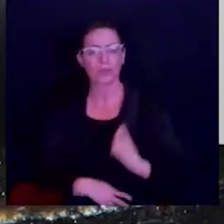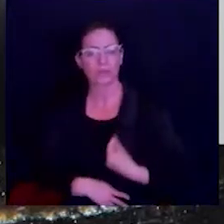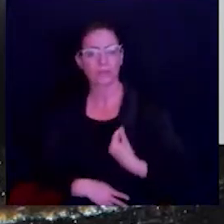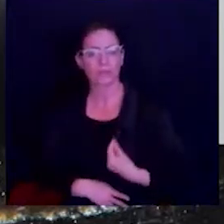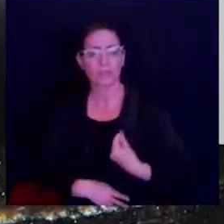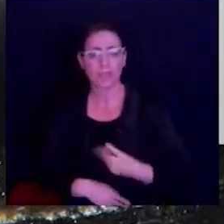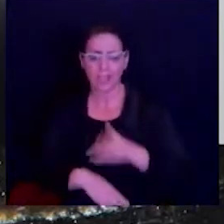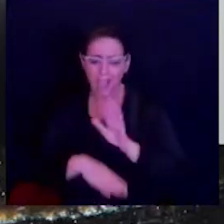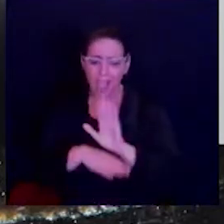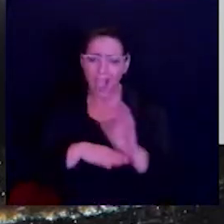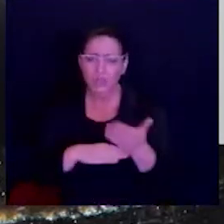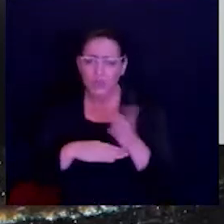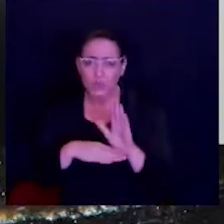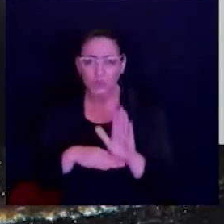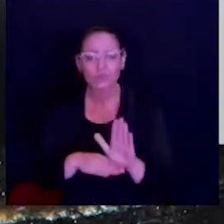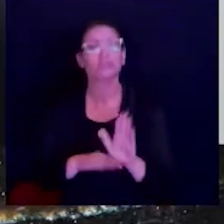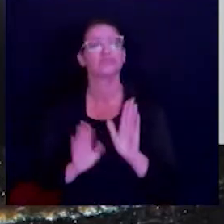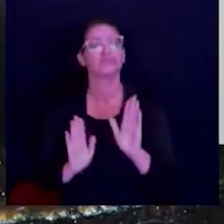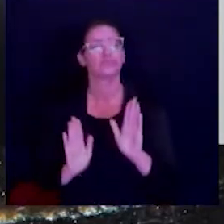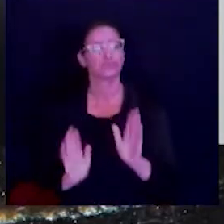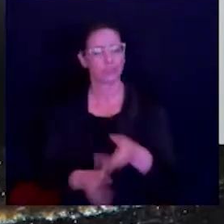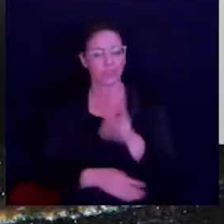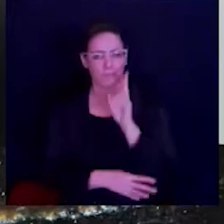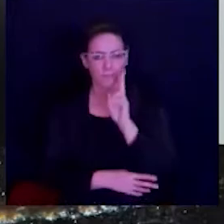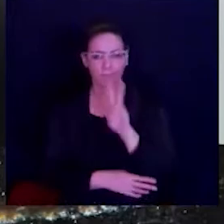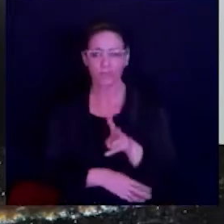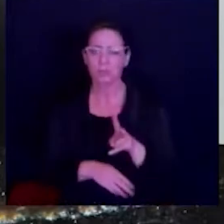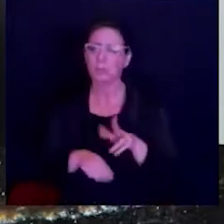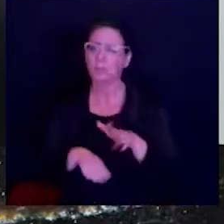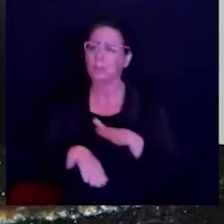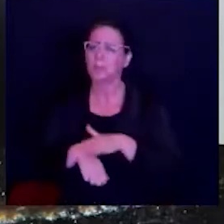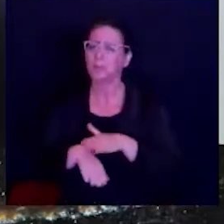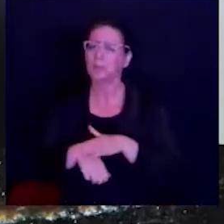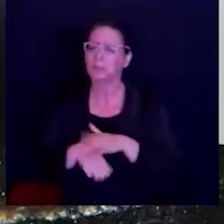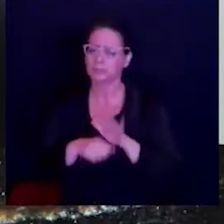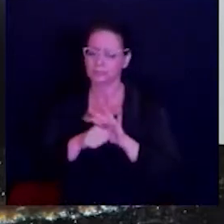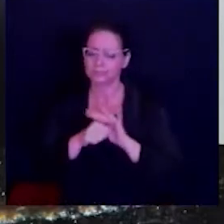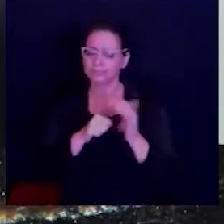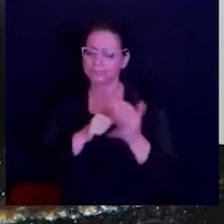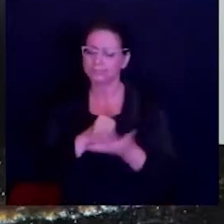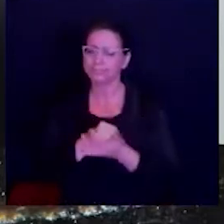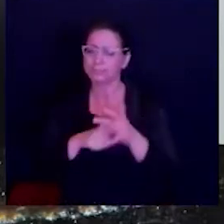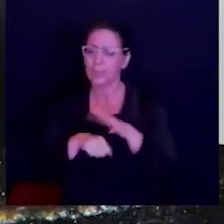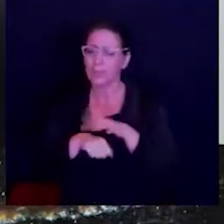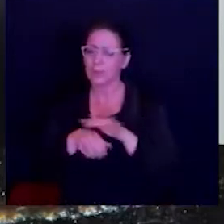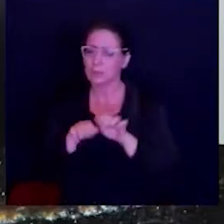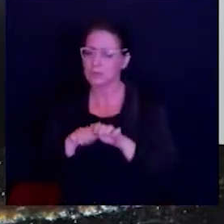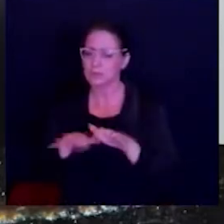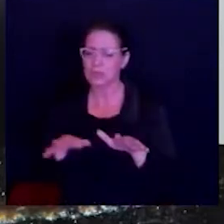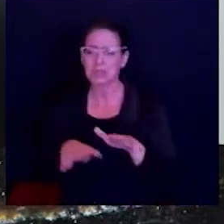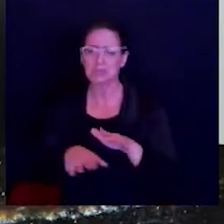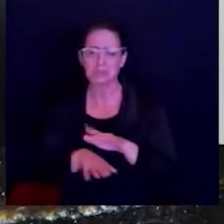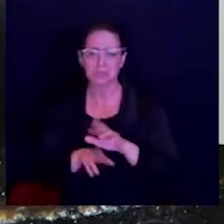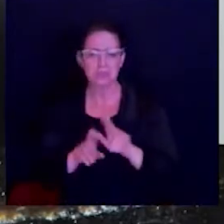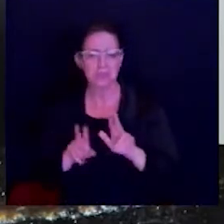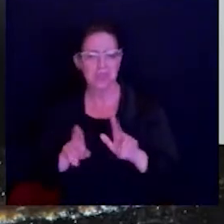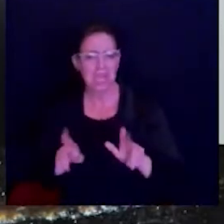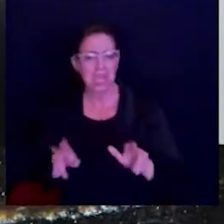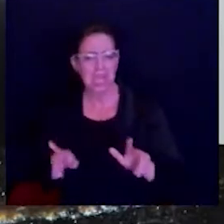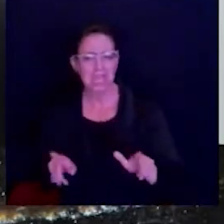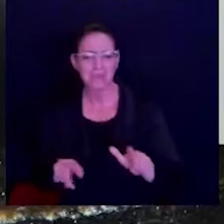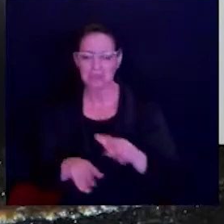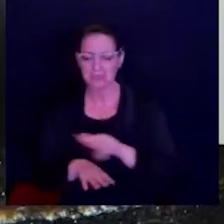vemos acontecendo. Notamos que durante a pandemia, diferentes áreas estão trabalhando brilhantemente para